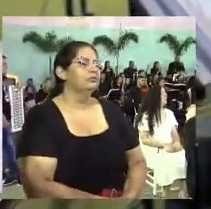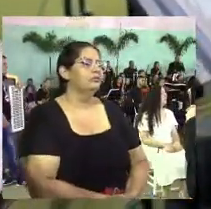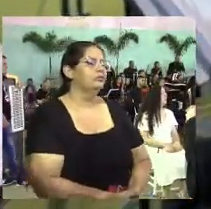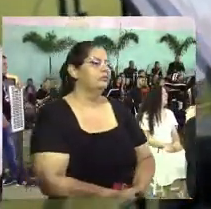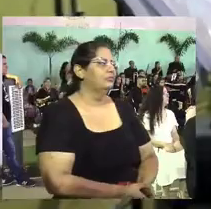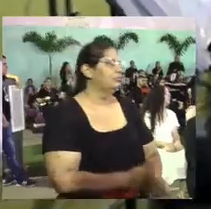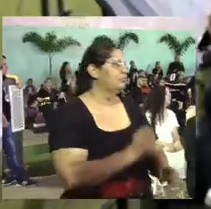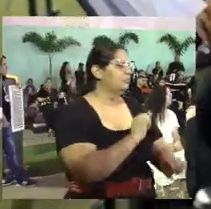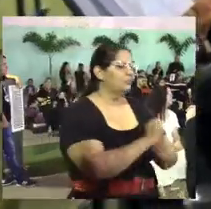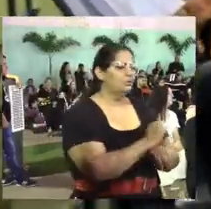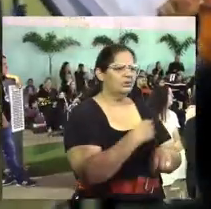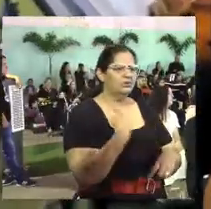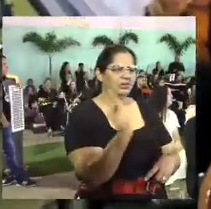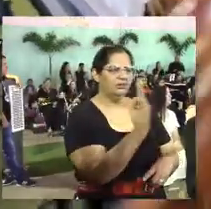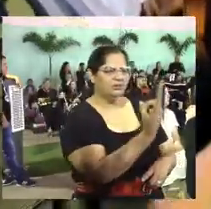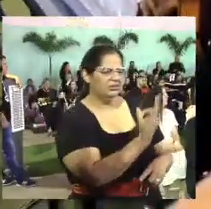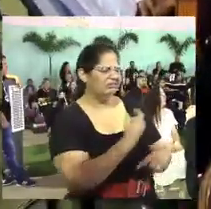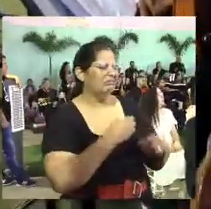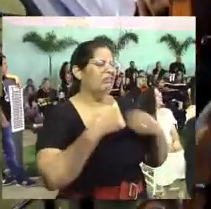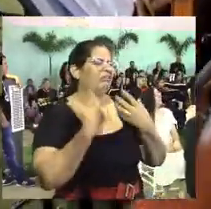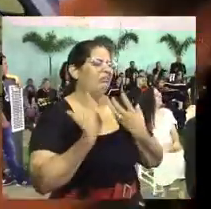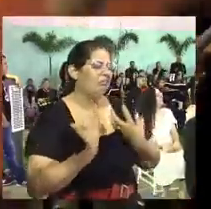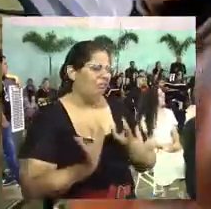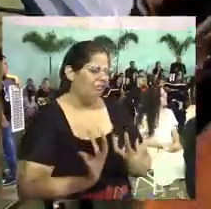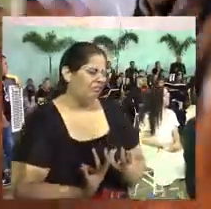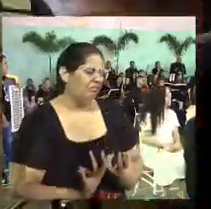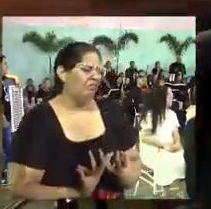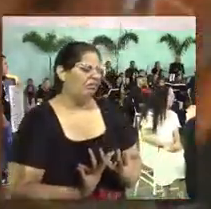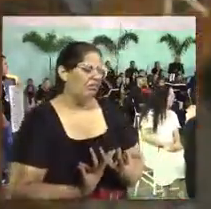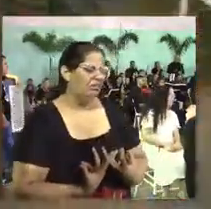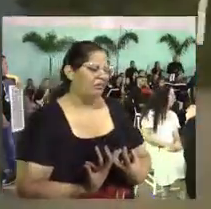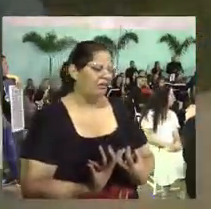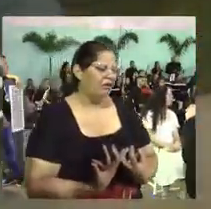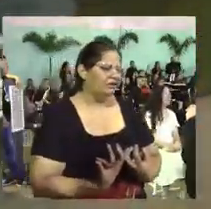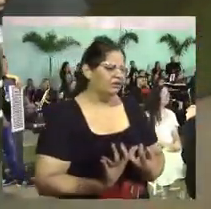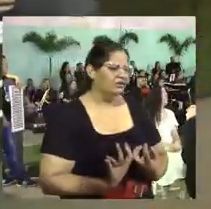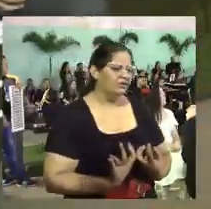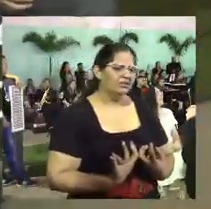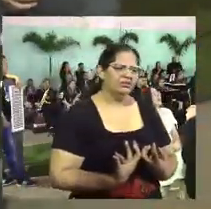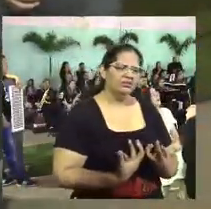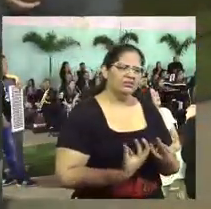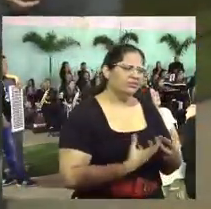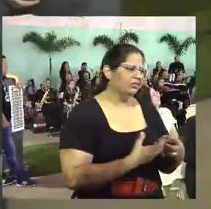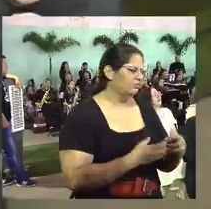quase parando sem força que você vai